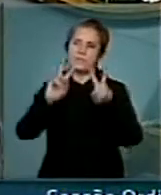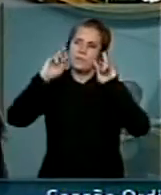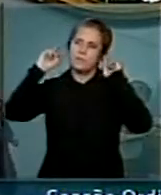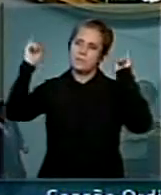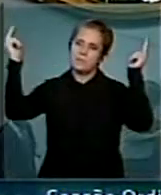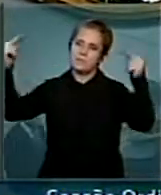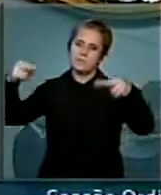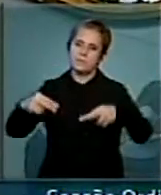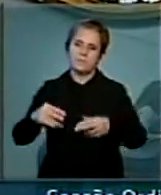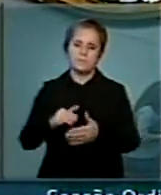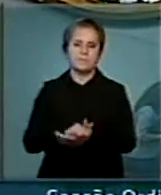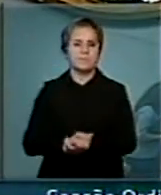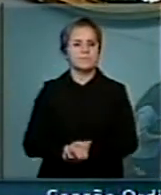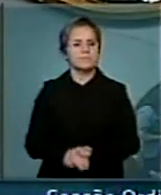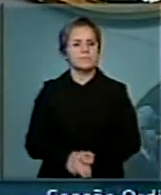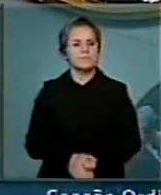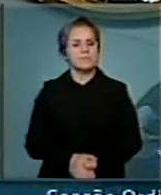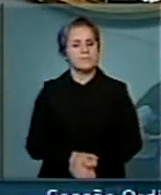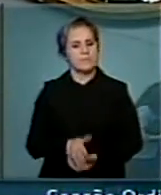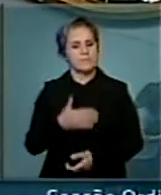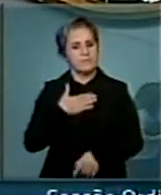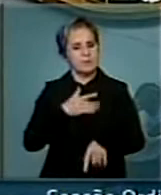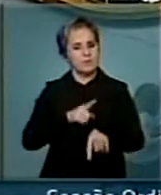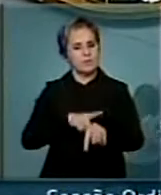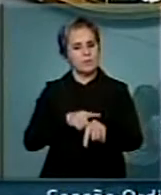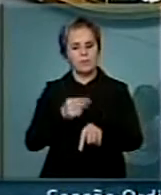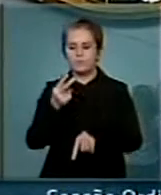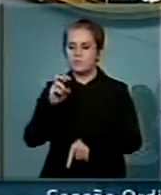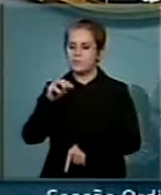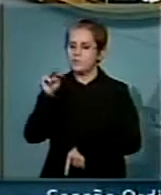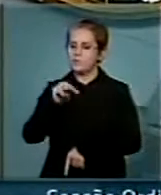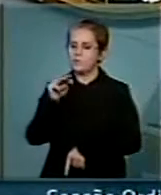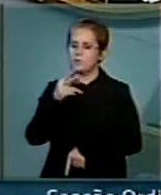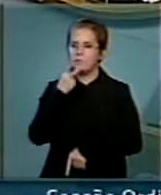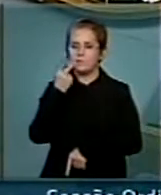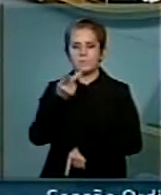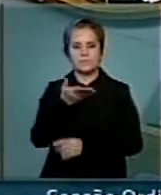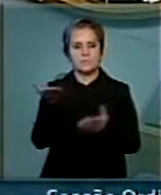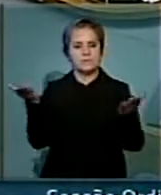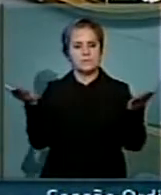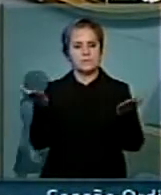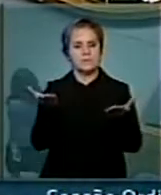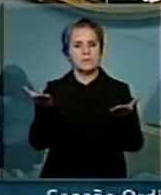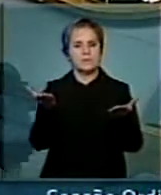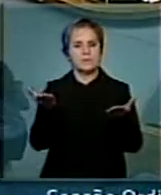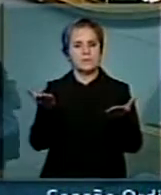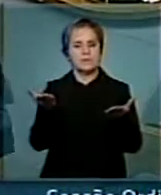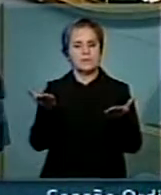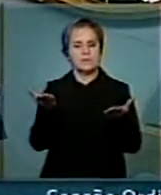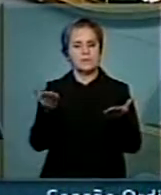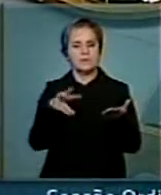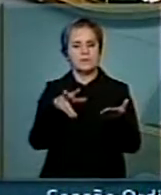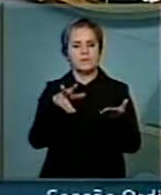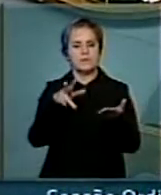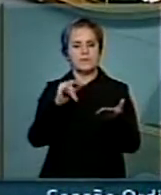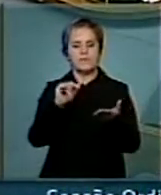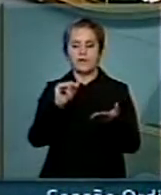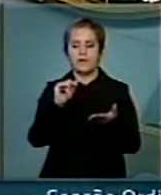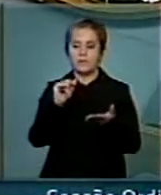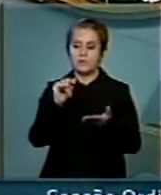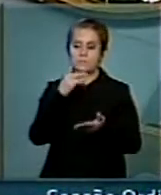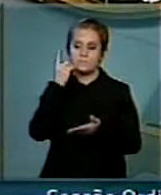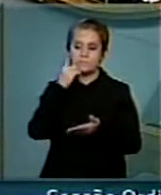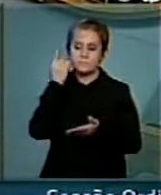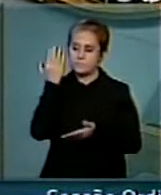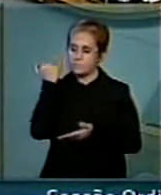O meu grande expediente, senhor presidente, vai na direção do que os meus